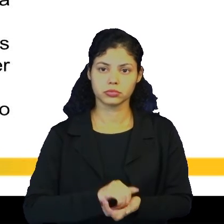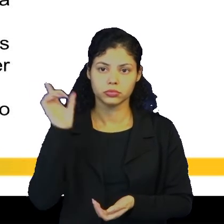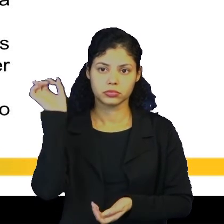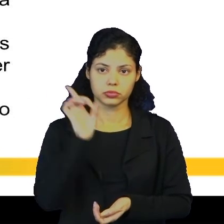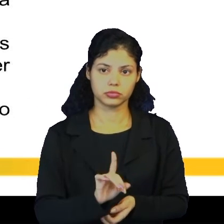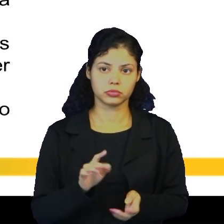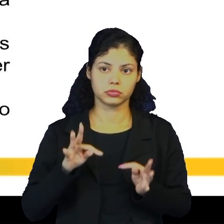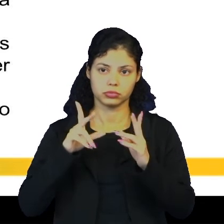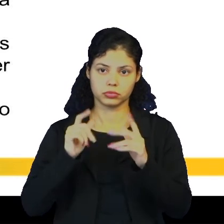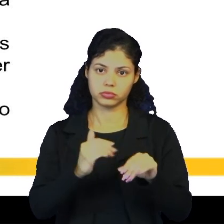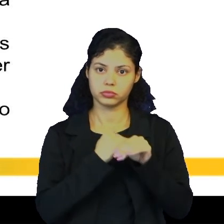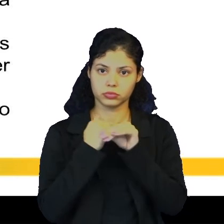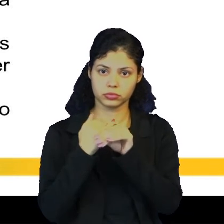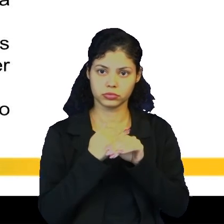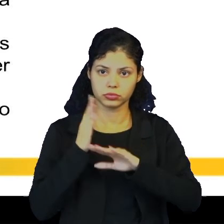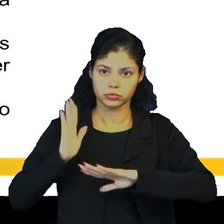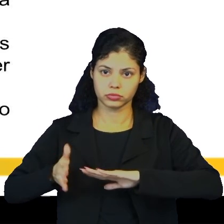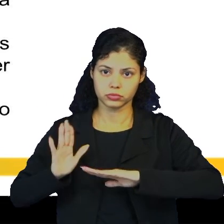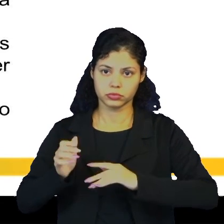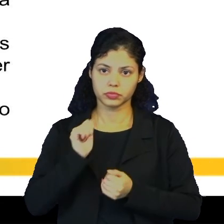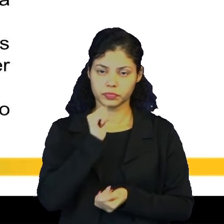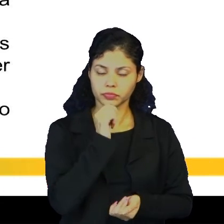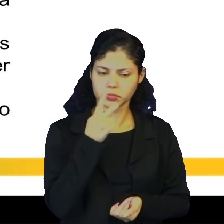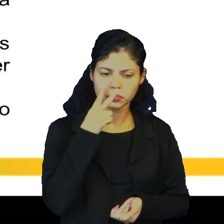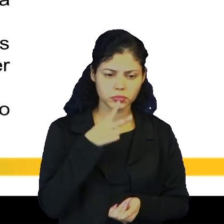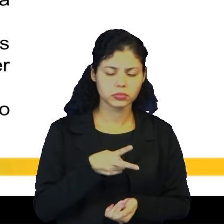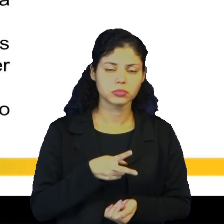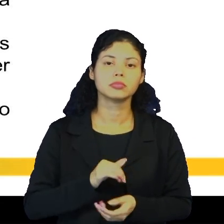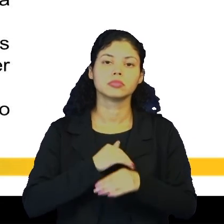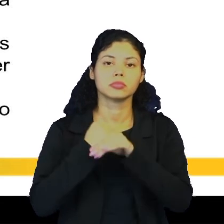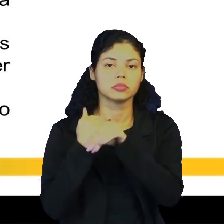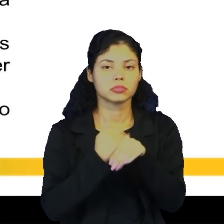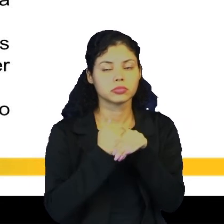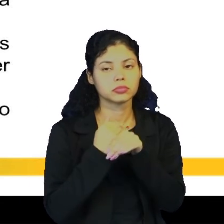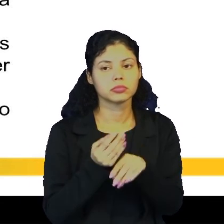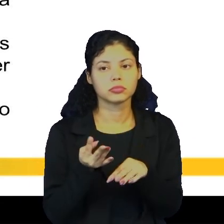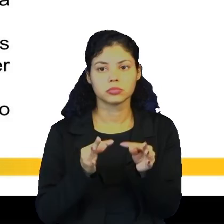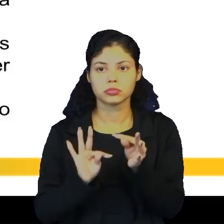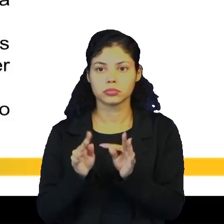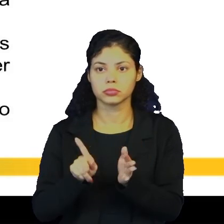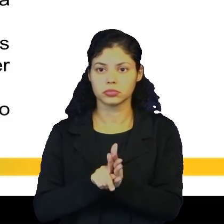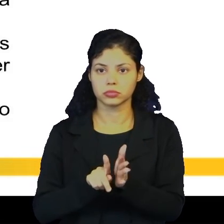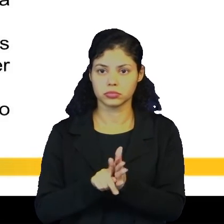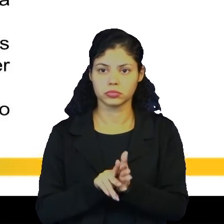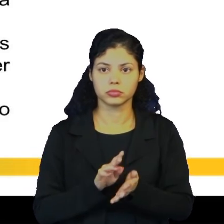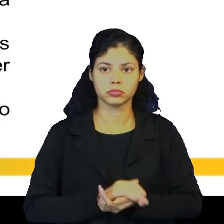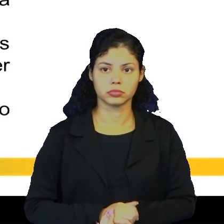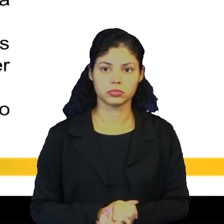direitos fundamentais são indistinguíveis, por isso, ambas as terminologias são